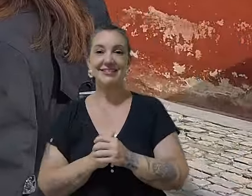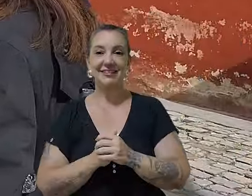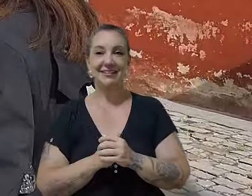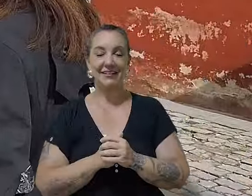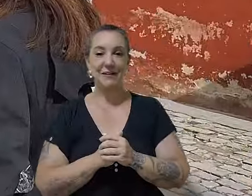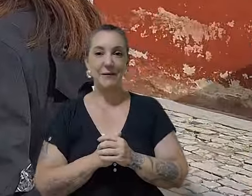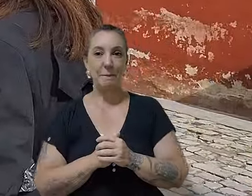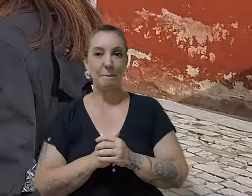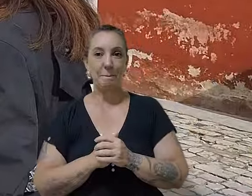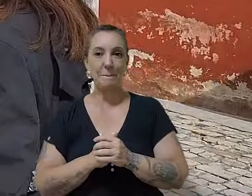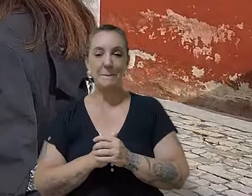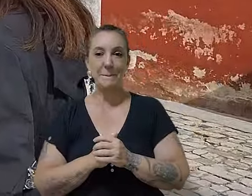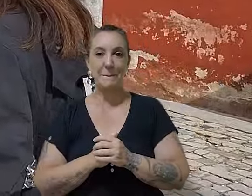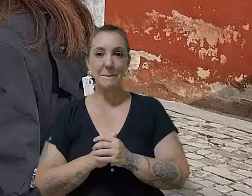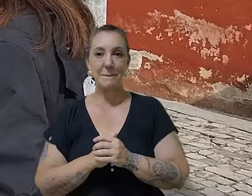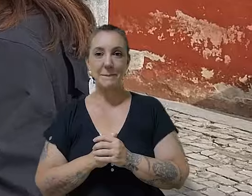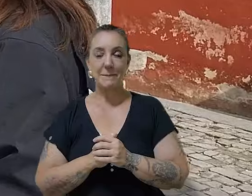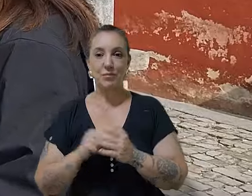Ni shuo?